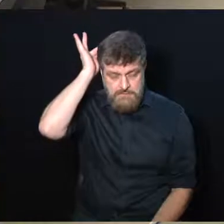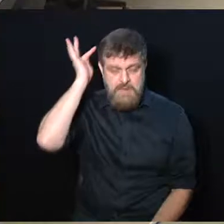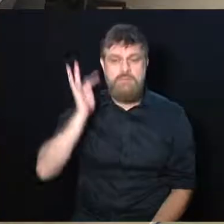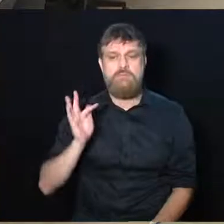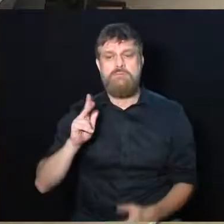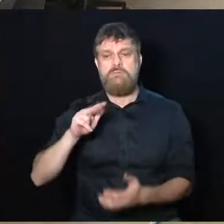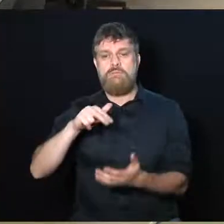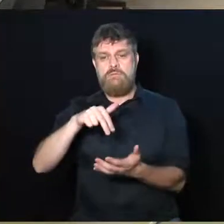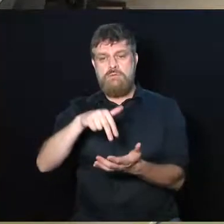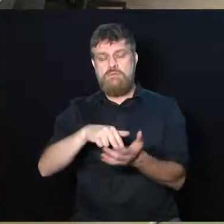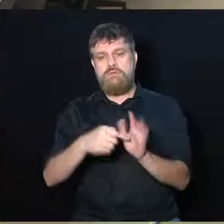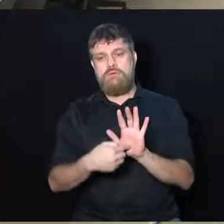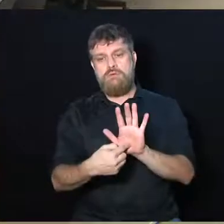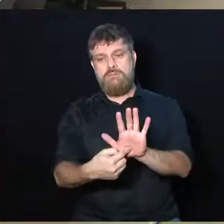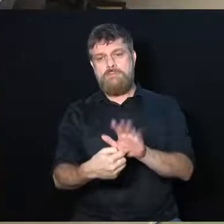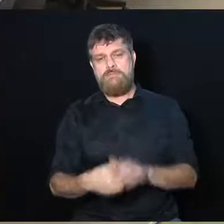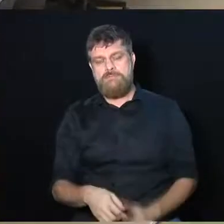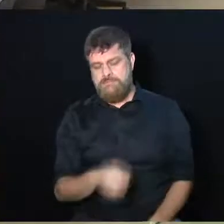apresentar